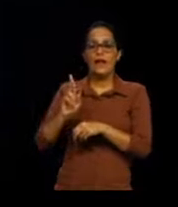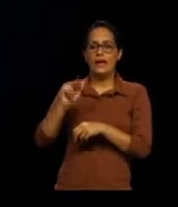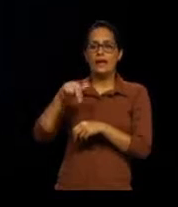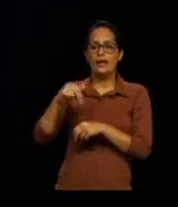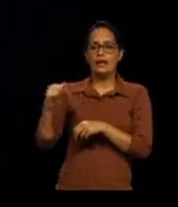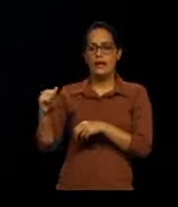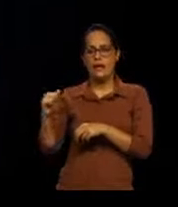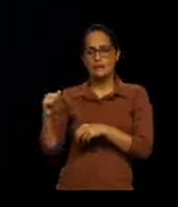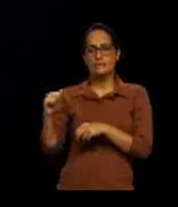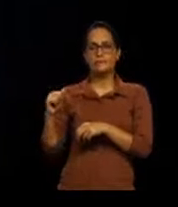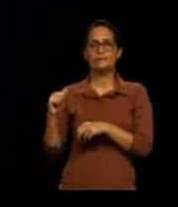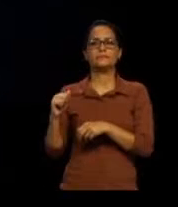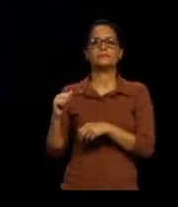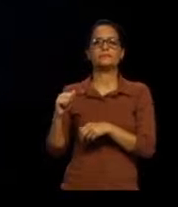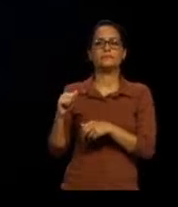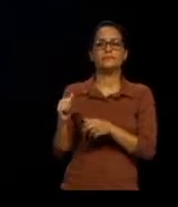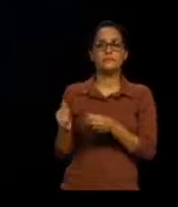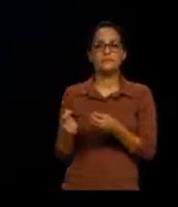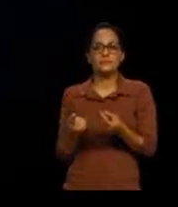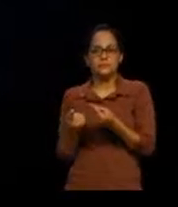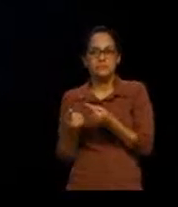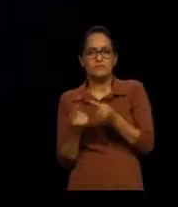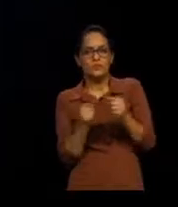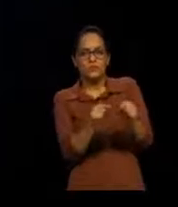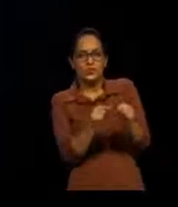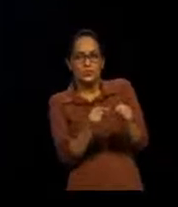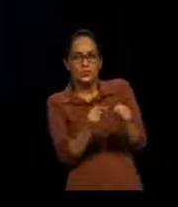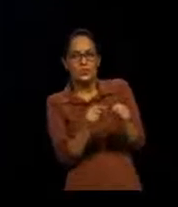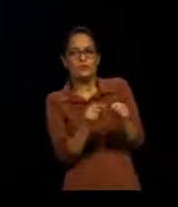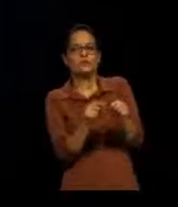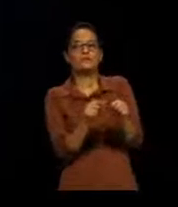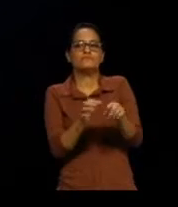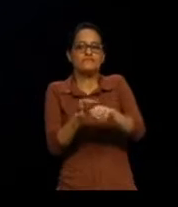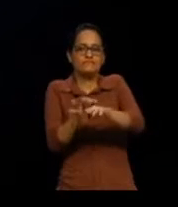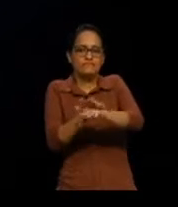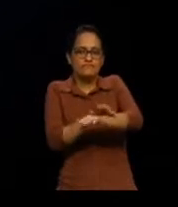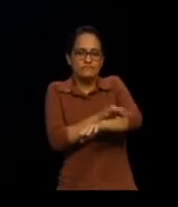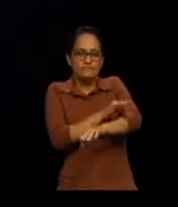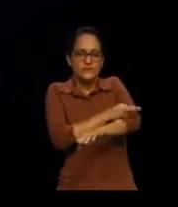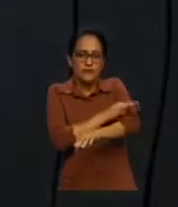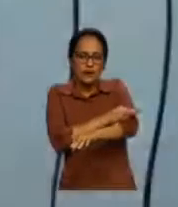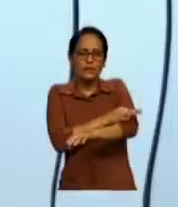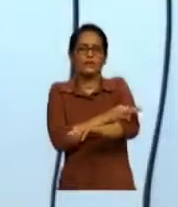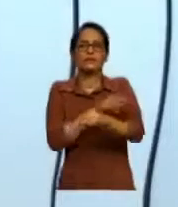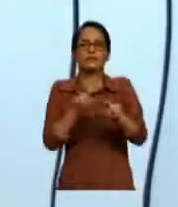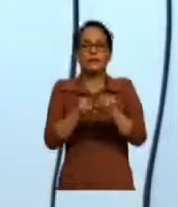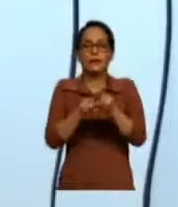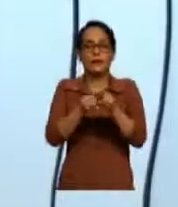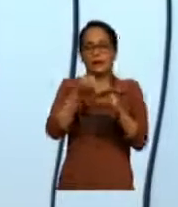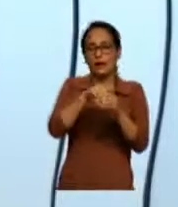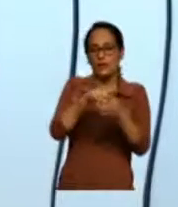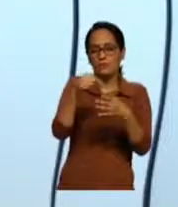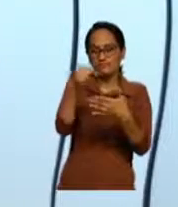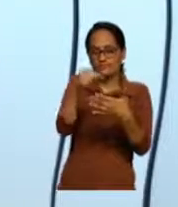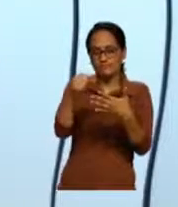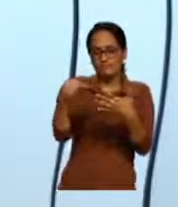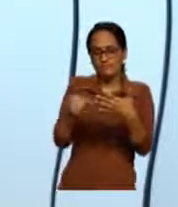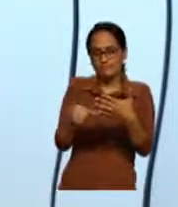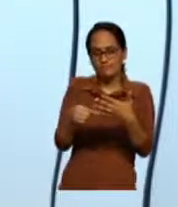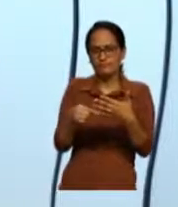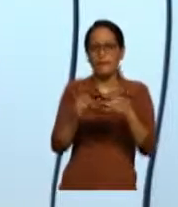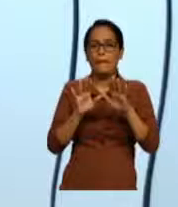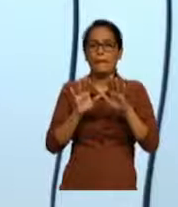ser transcriptase reversa, integrase e protease, além de proteínas do capsídeo. Só que